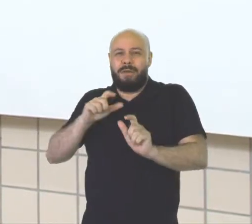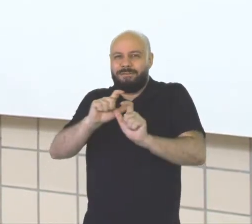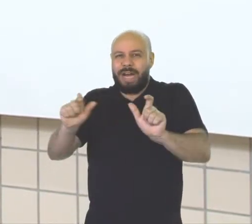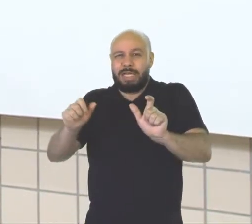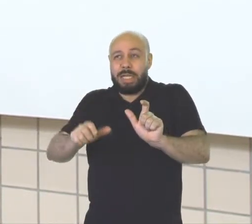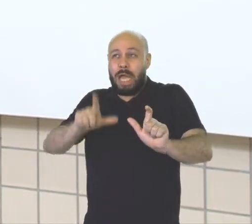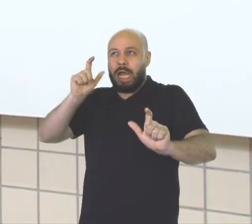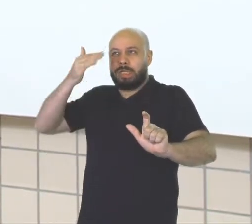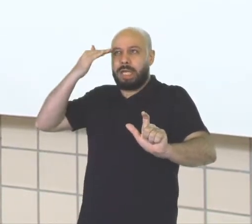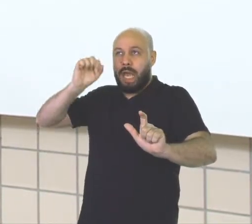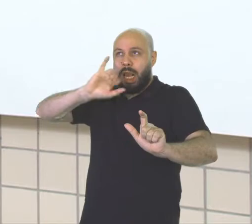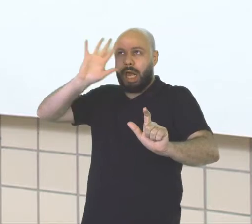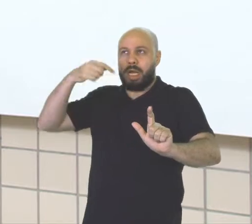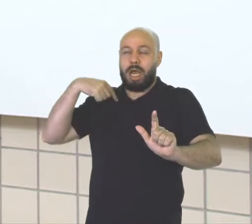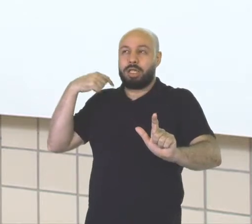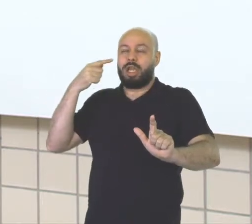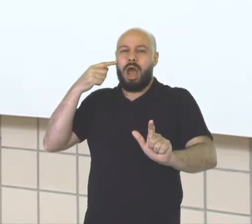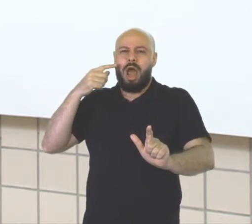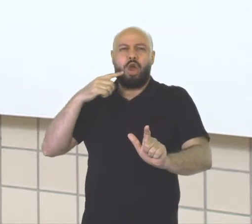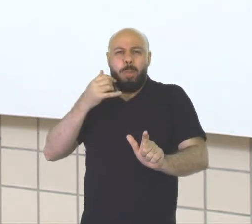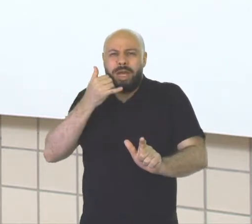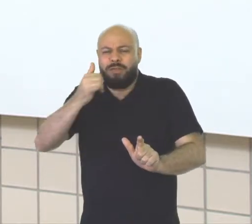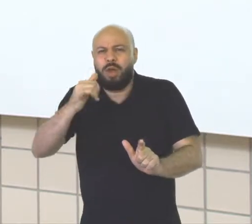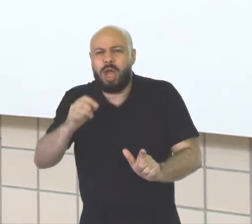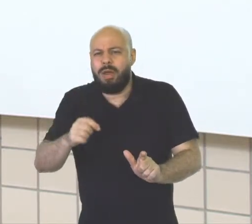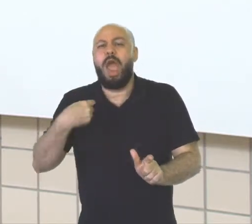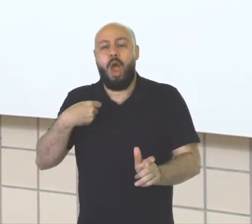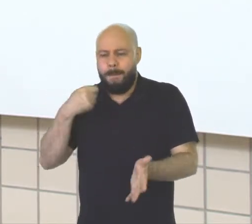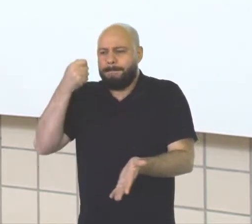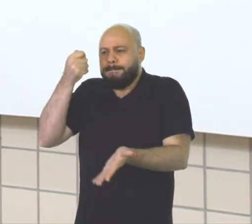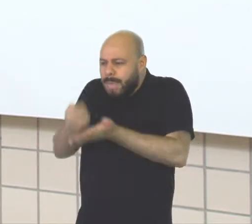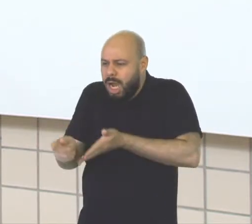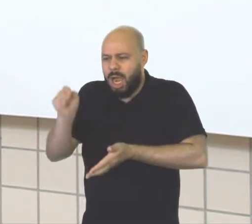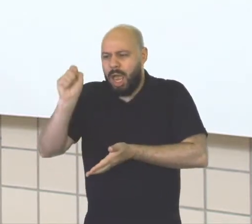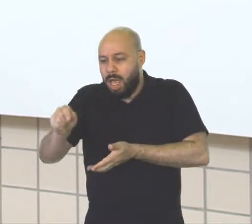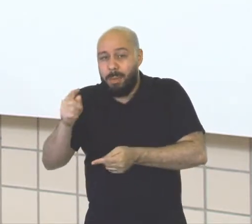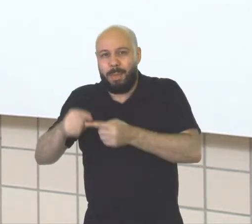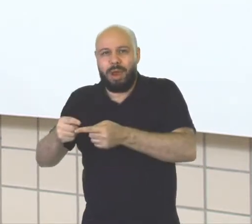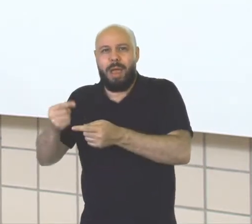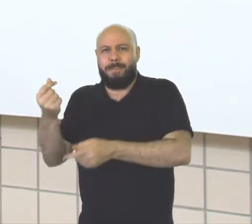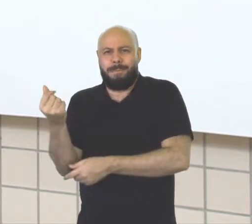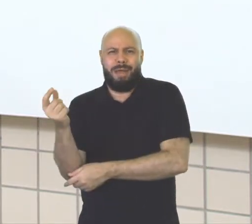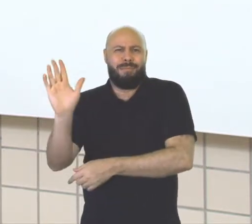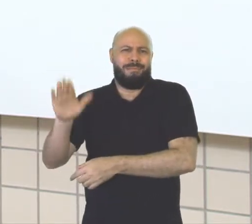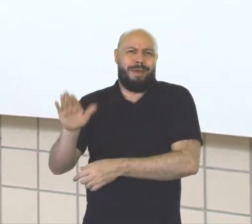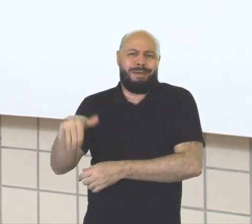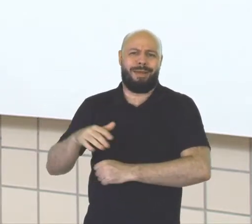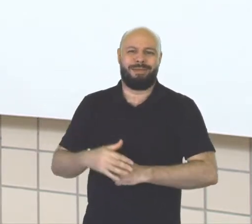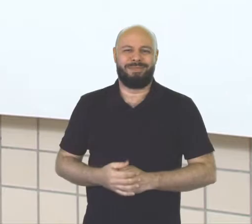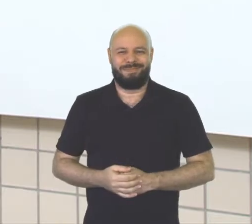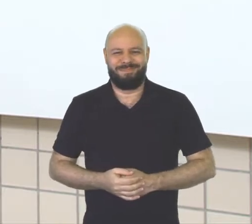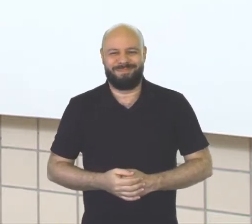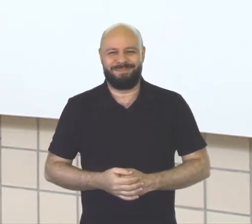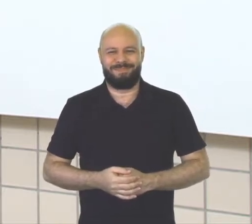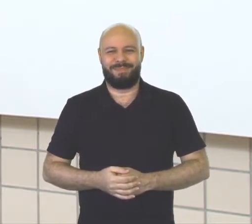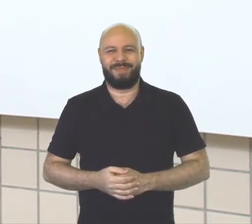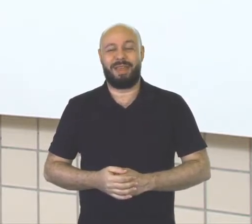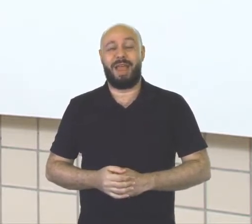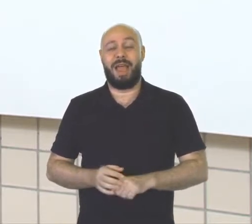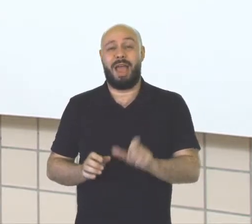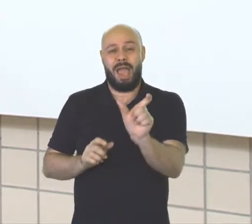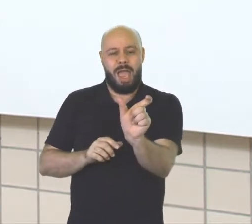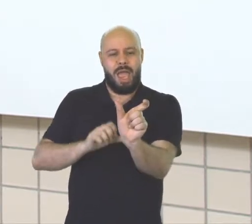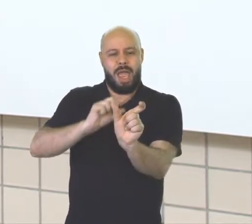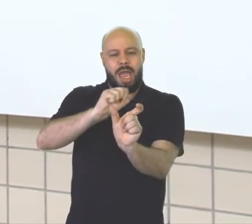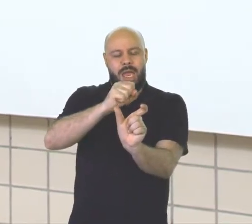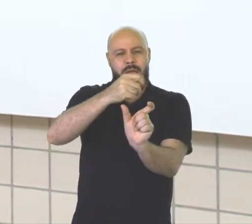isto, especialmente porque está barato. Então aqui eu tenho especially, né? Justificando aí,